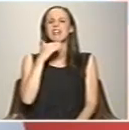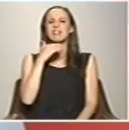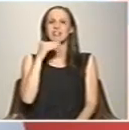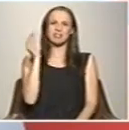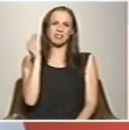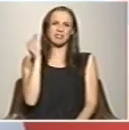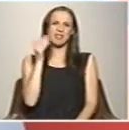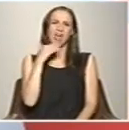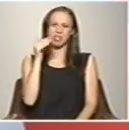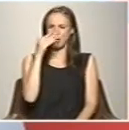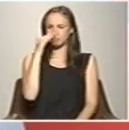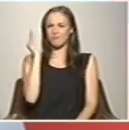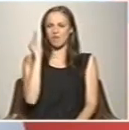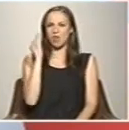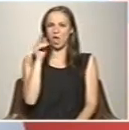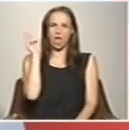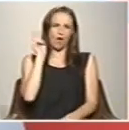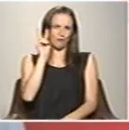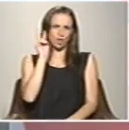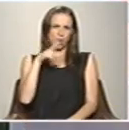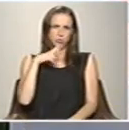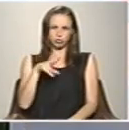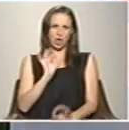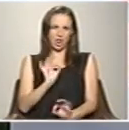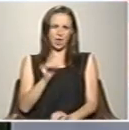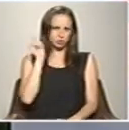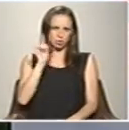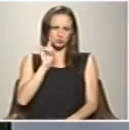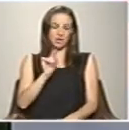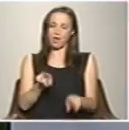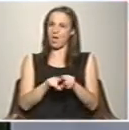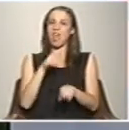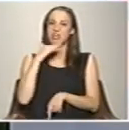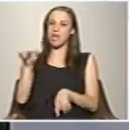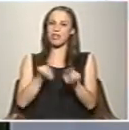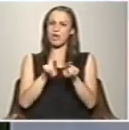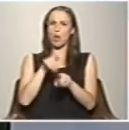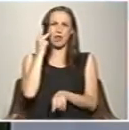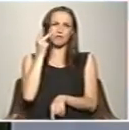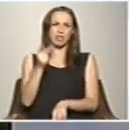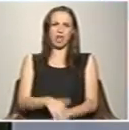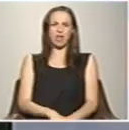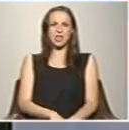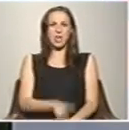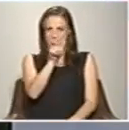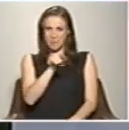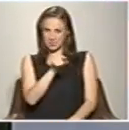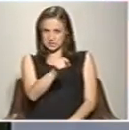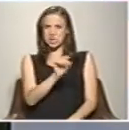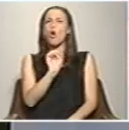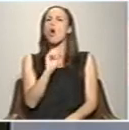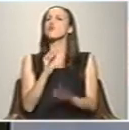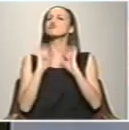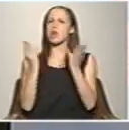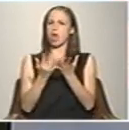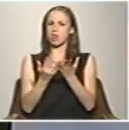um valor hoje em Portugal? É evidente. É? Idade é vida. Quem é que não quer dizer vida? Mas é para si ou é de uma forma geral? Somos uma